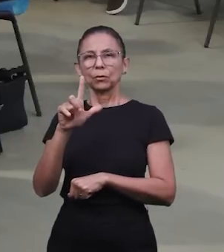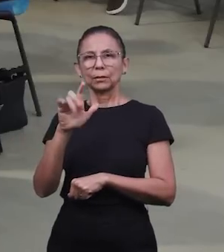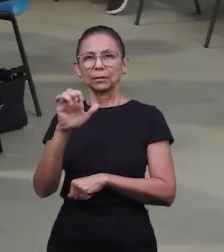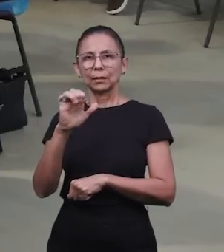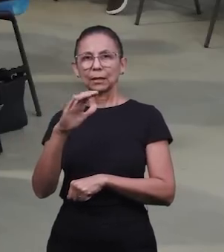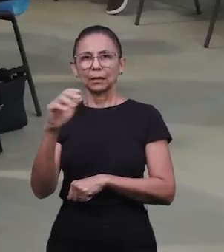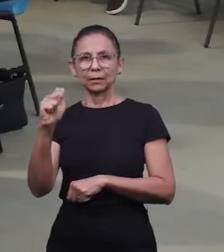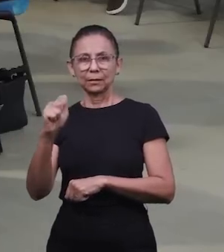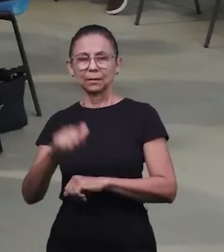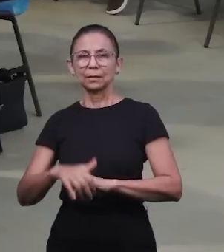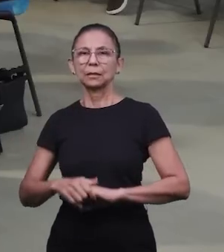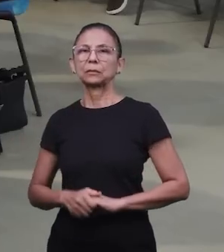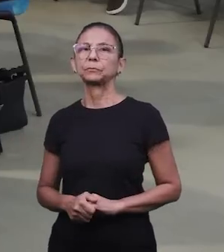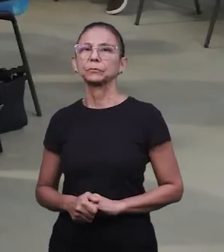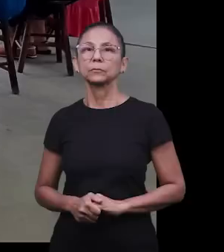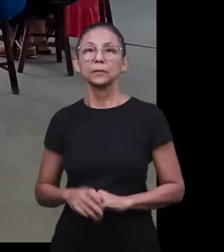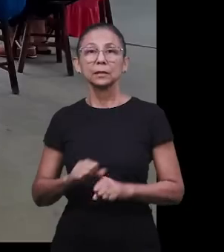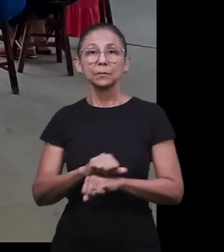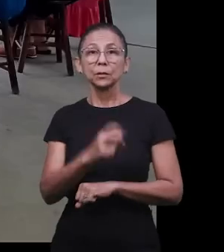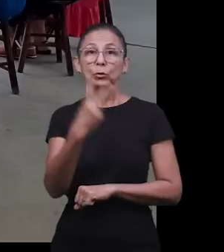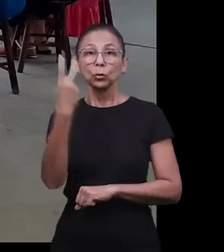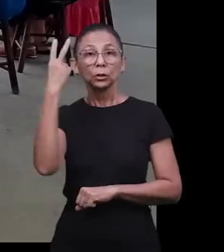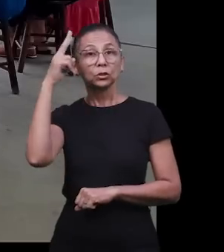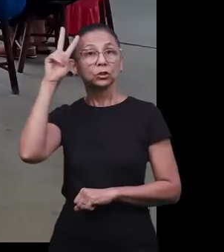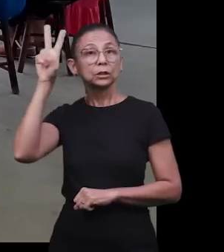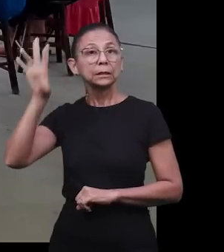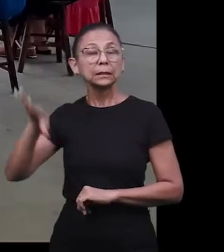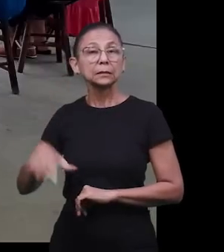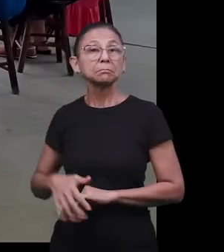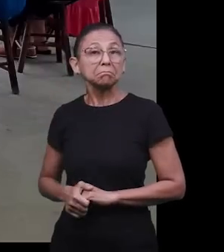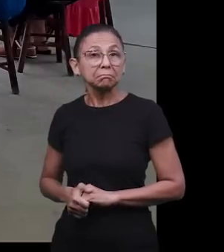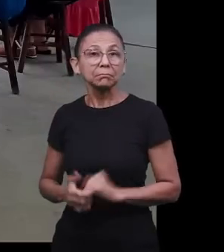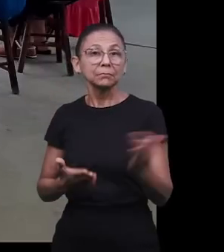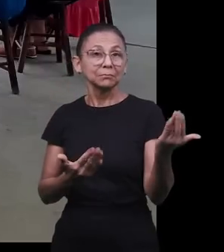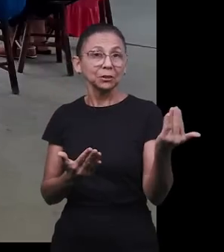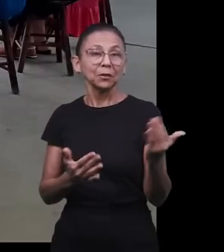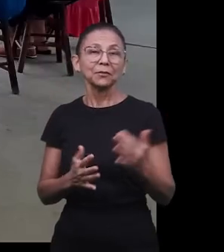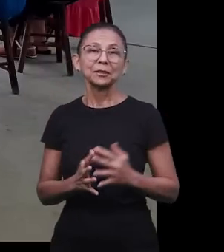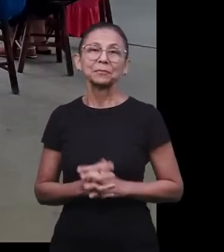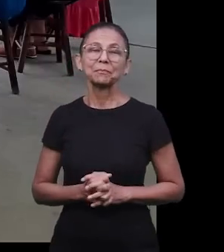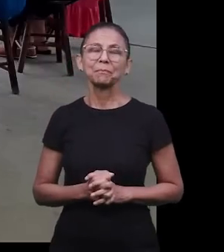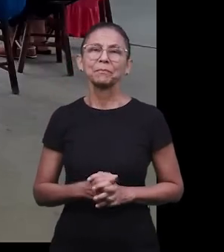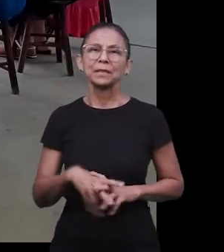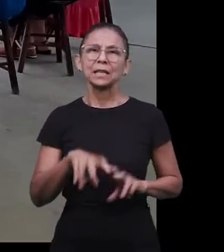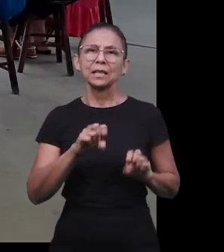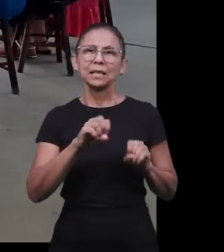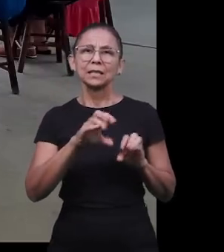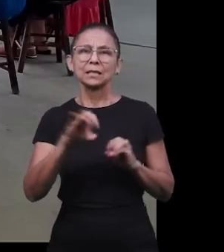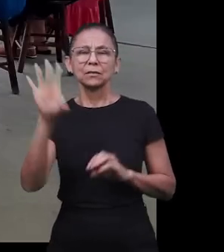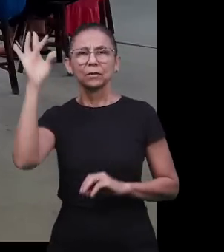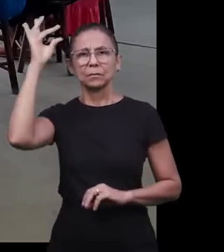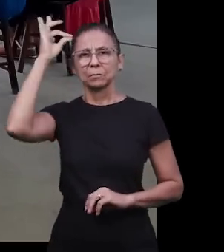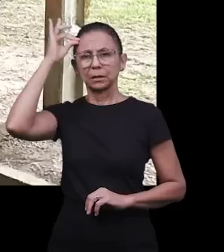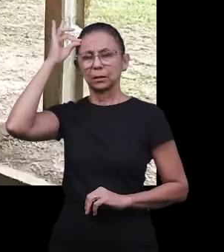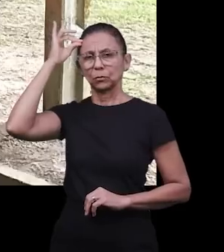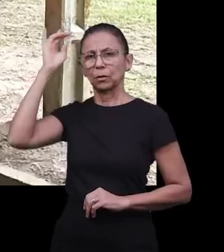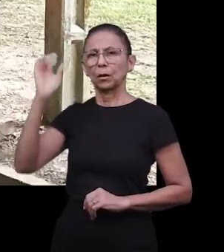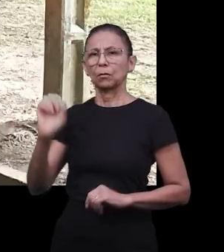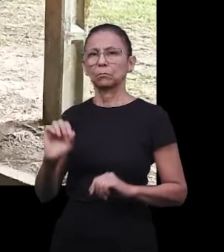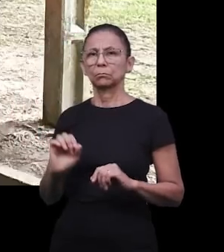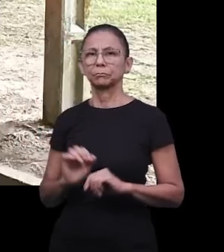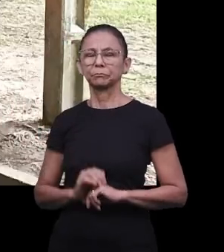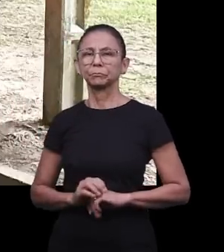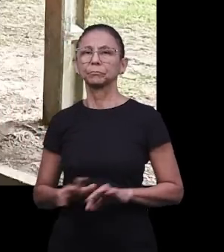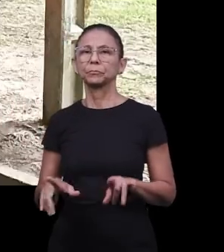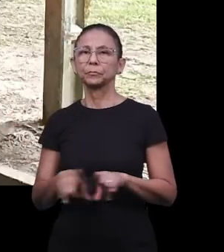aconteceu um seminário para jovens com a duração de 2 dias. E além da transmissão do ensino espiritual para orientação e fortalecimento